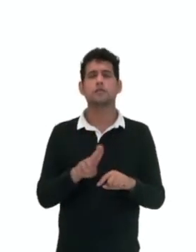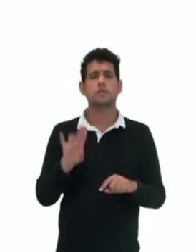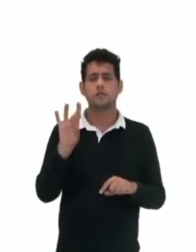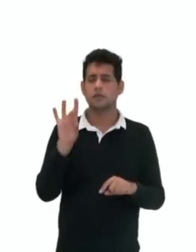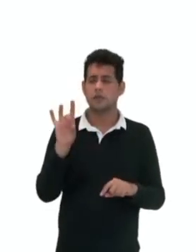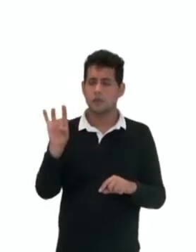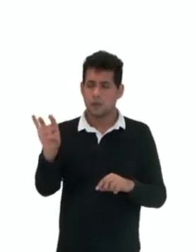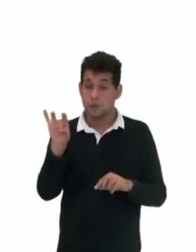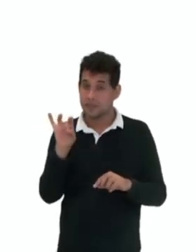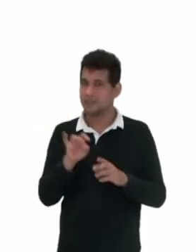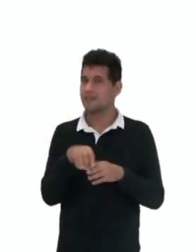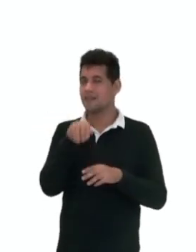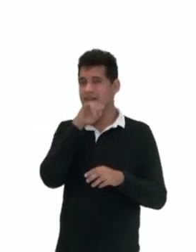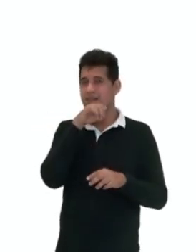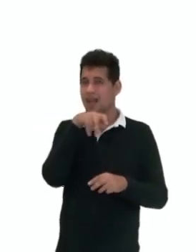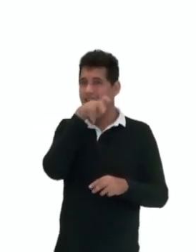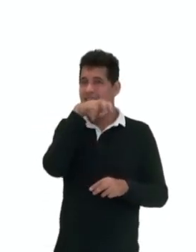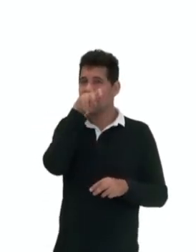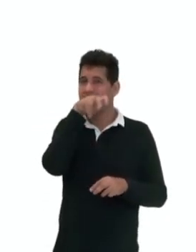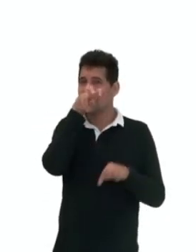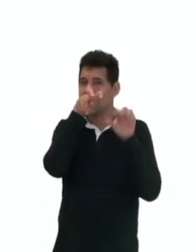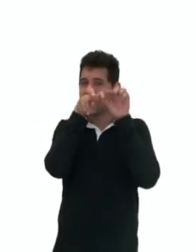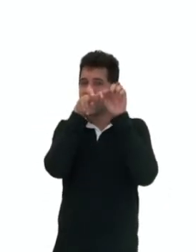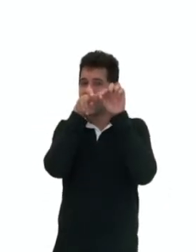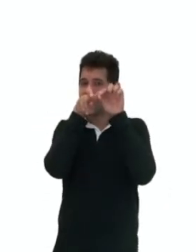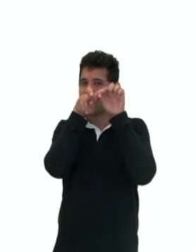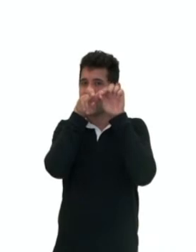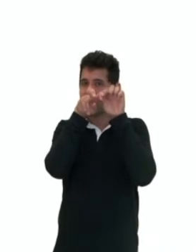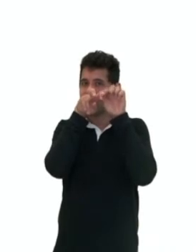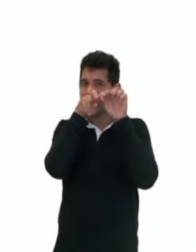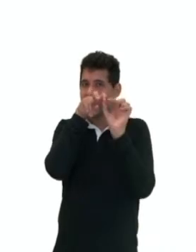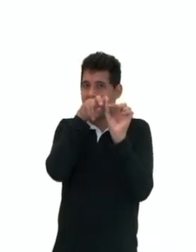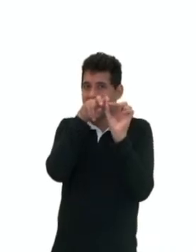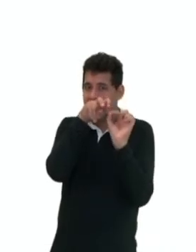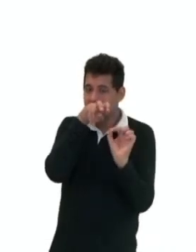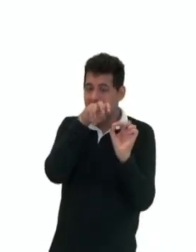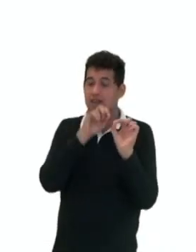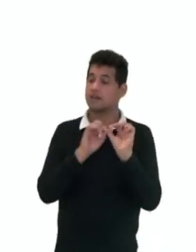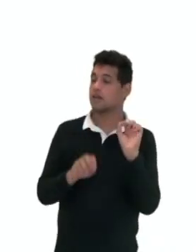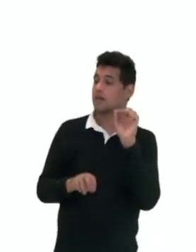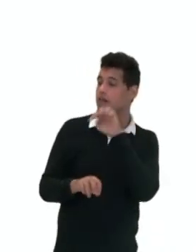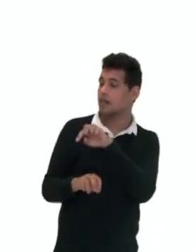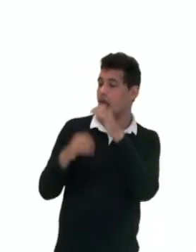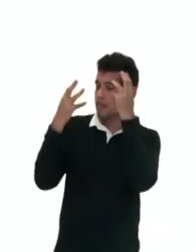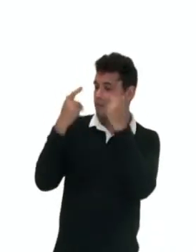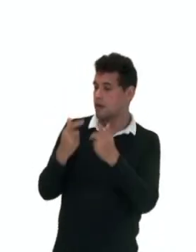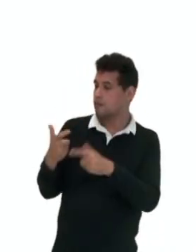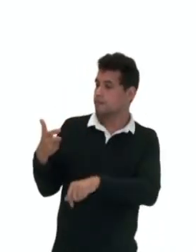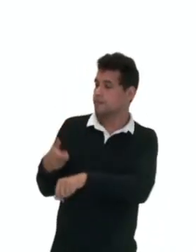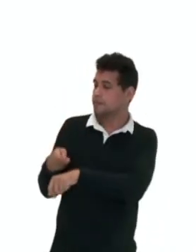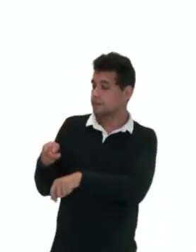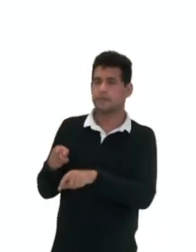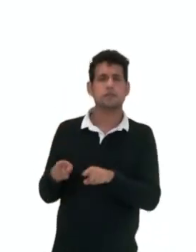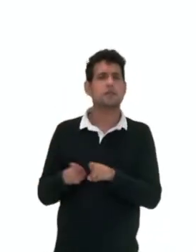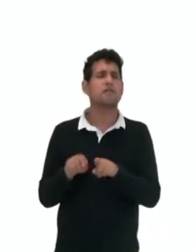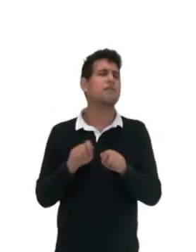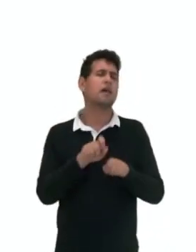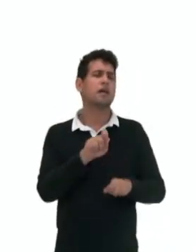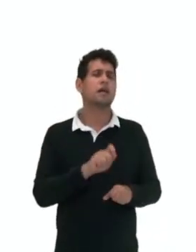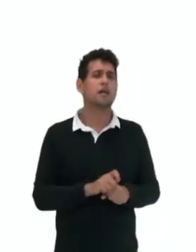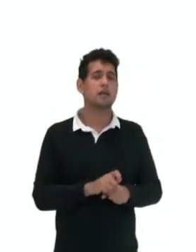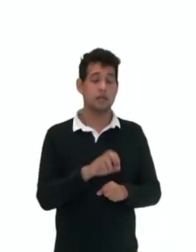pouquinho desse veneno, injetam no animal. O animal vai produzir o